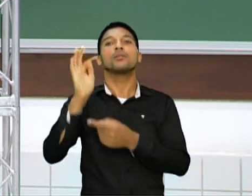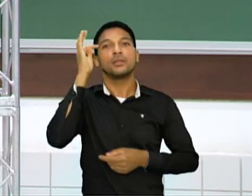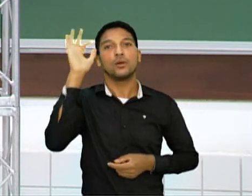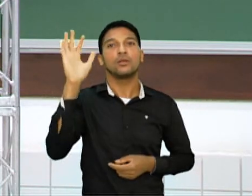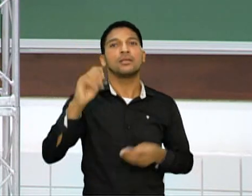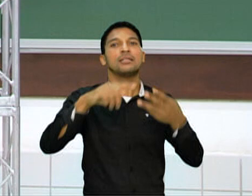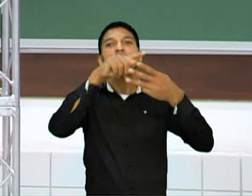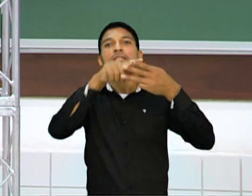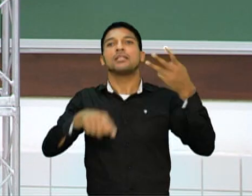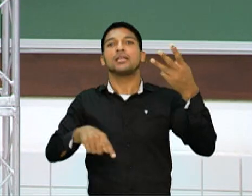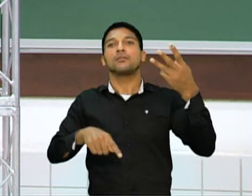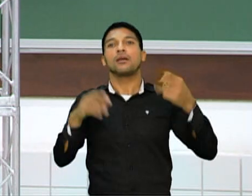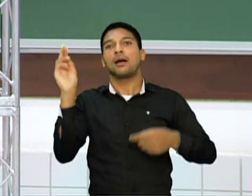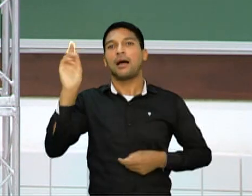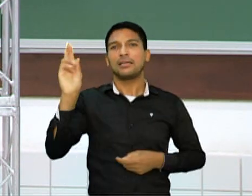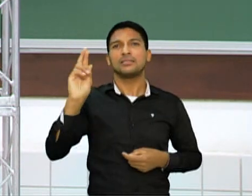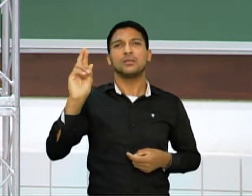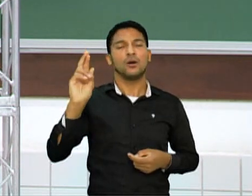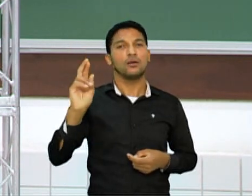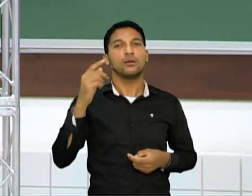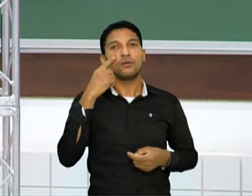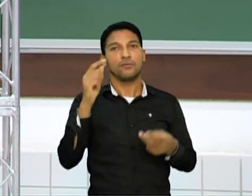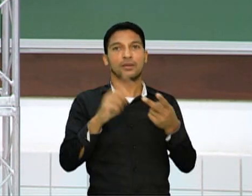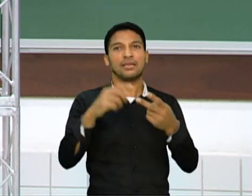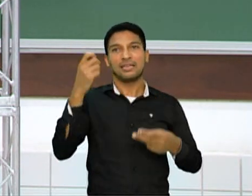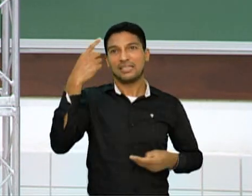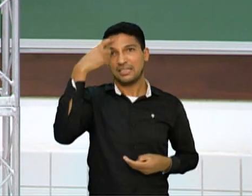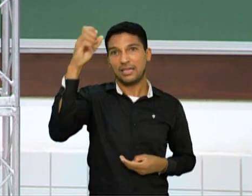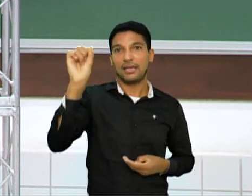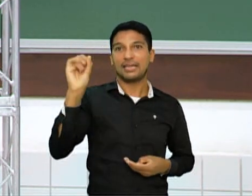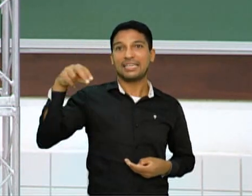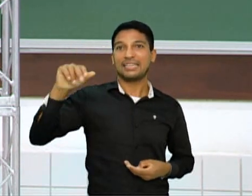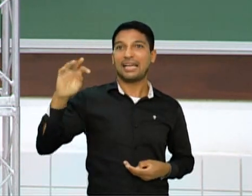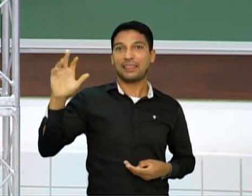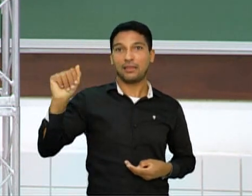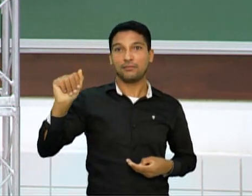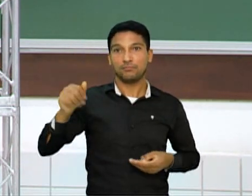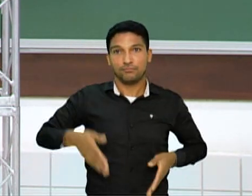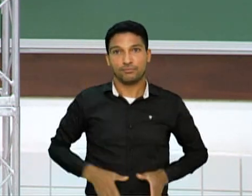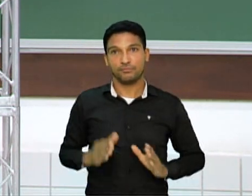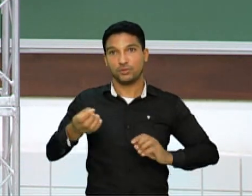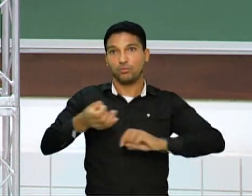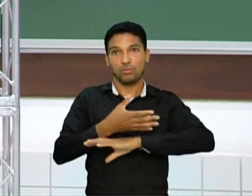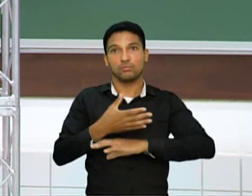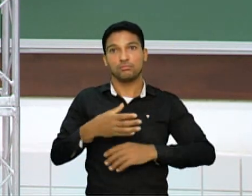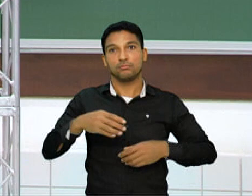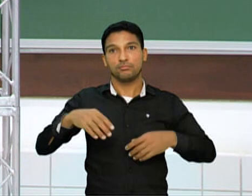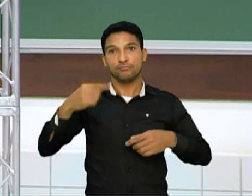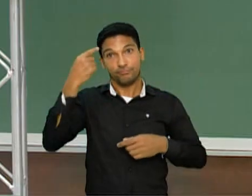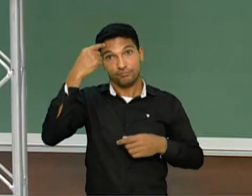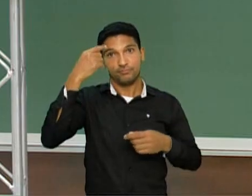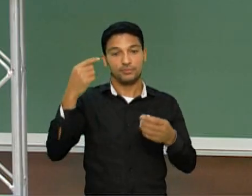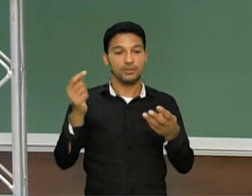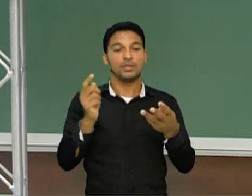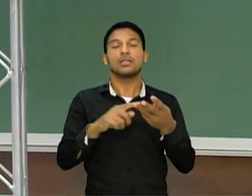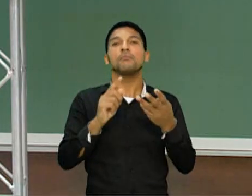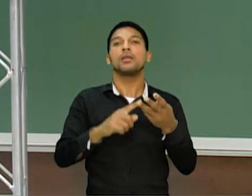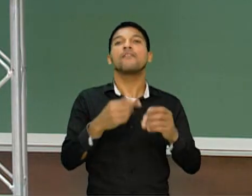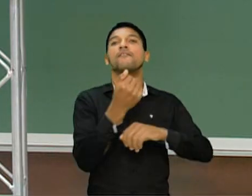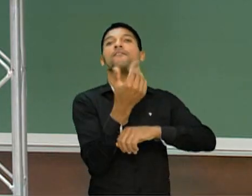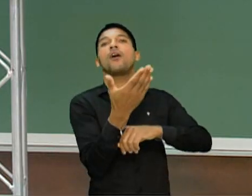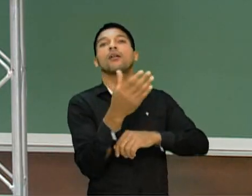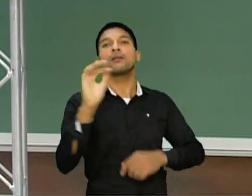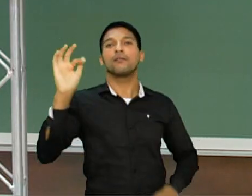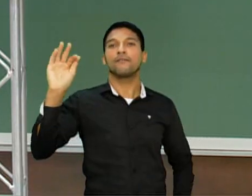Ou seja, qual ideia é inata, qual ideia é adventícia, qual é factícia. Então, nesse